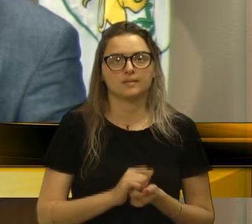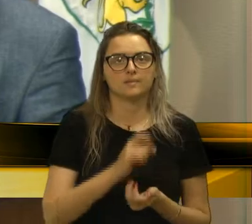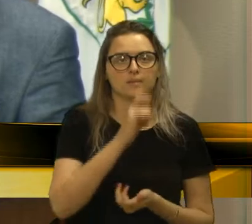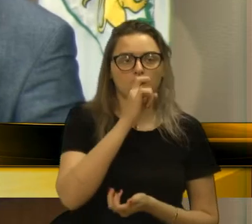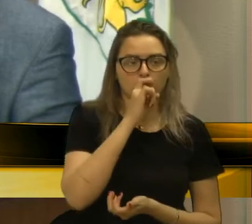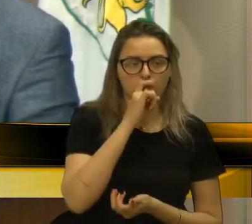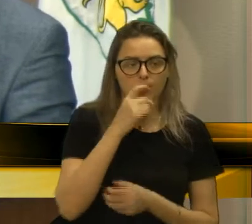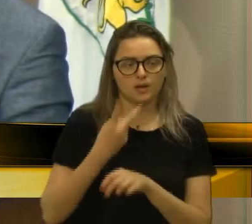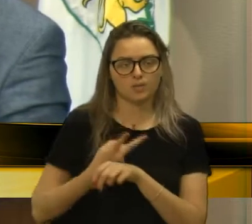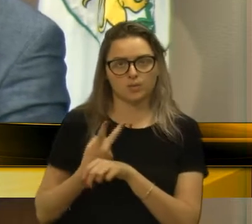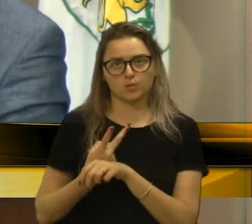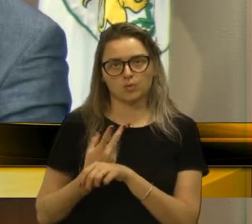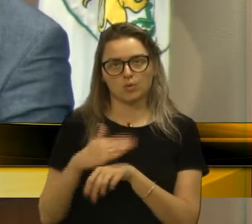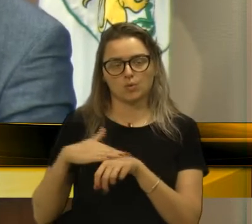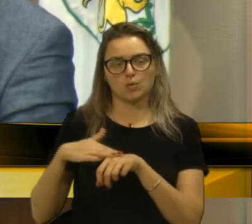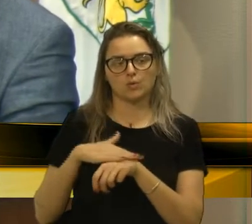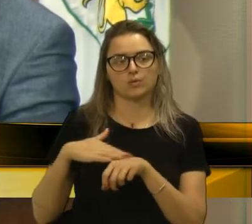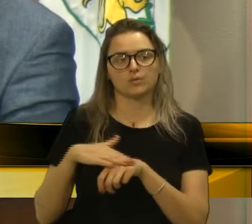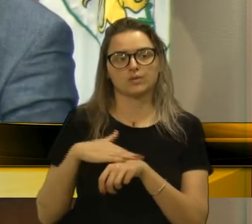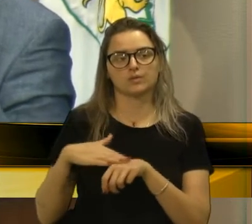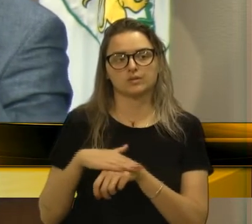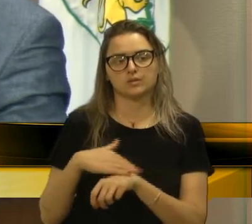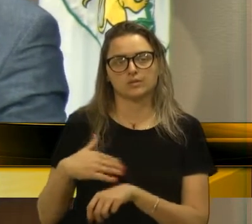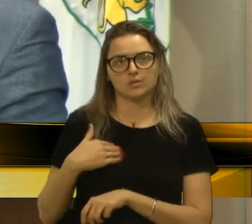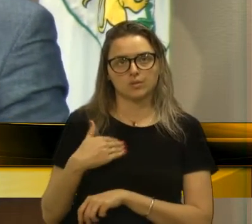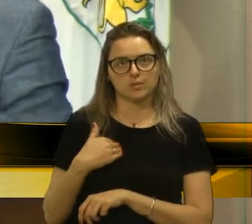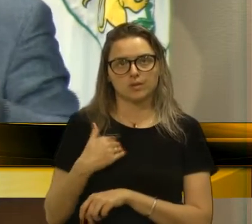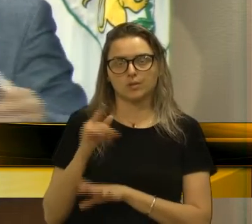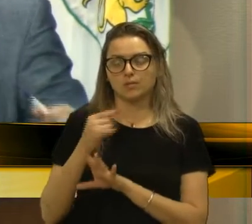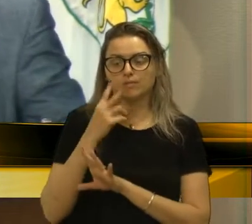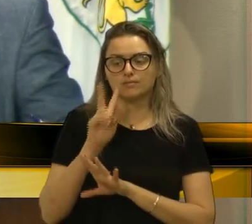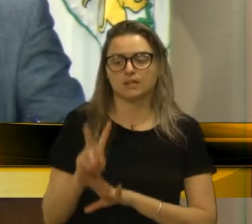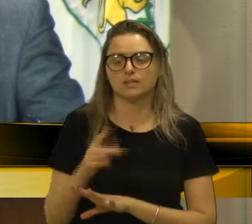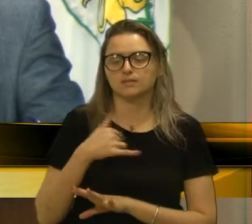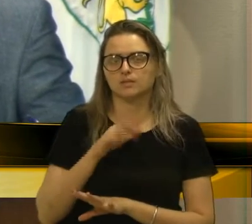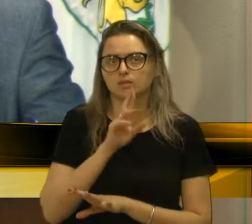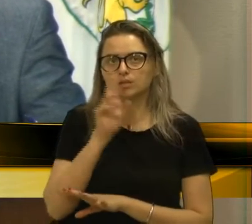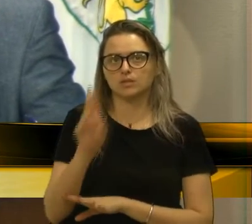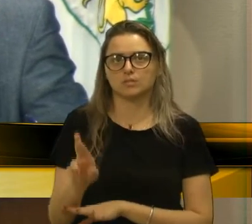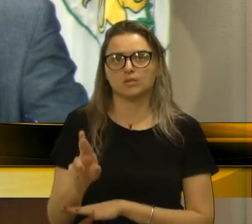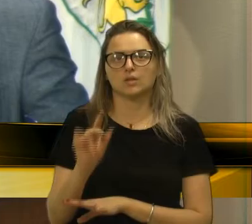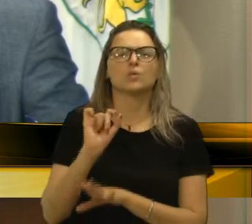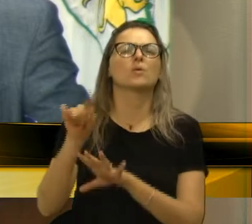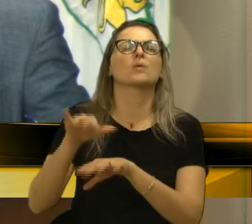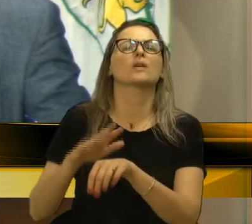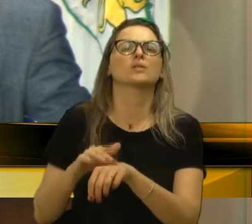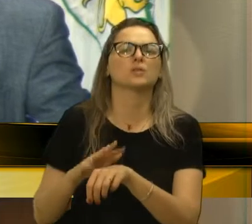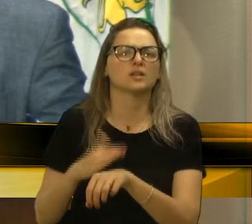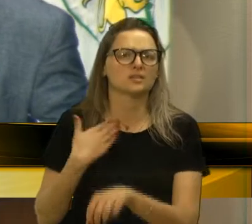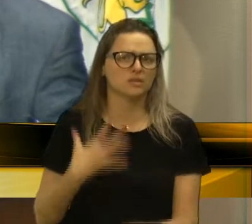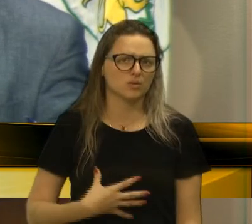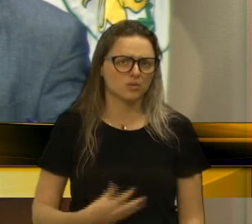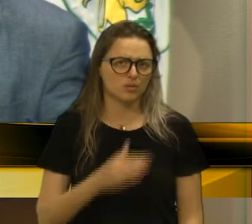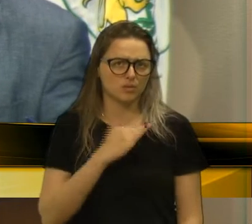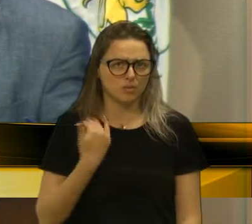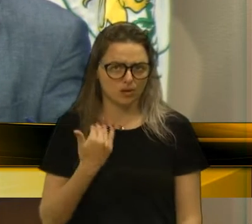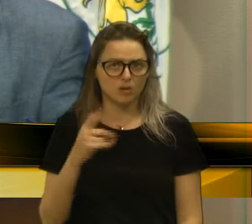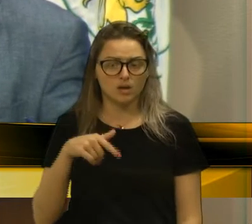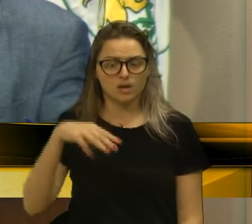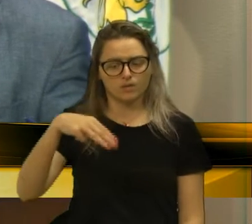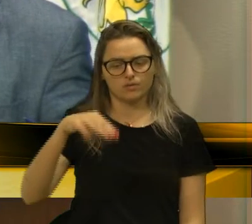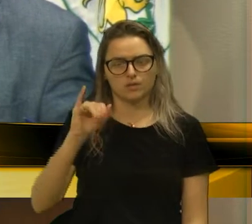me procurou e ele quer apenas ter a tranquilidade, dizer como morreu, qual foi a doença que matou meu filho. Foi a